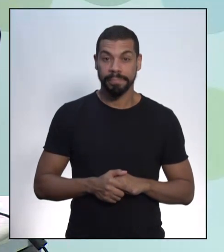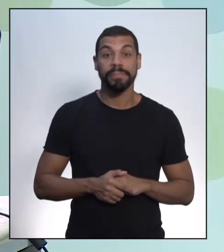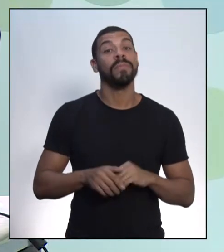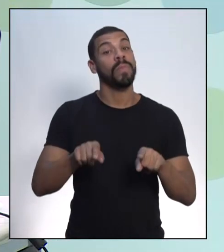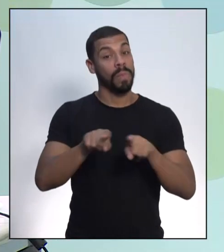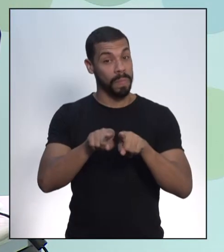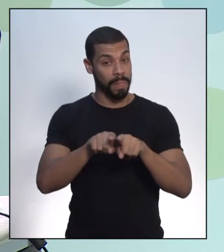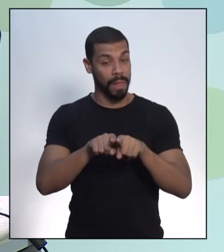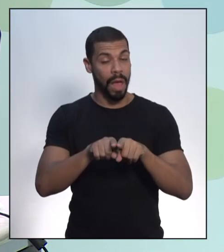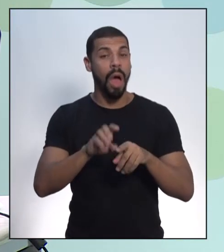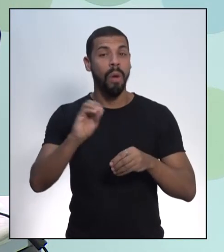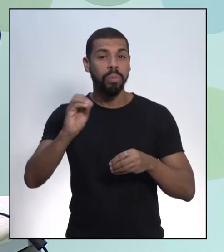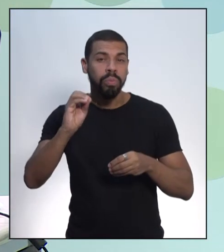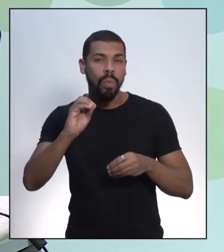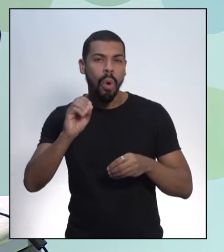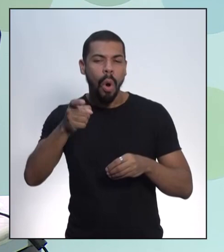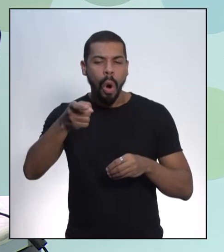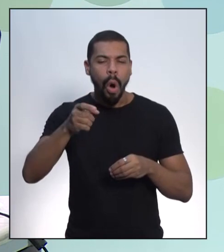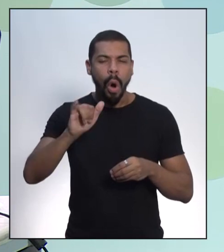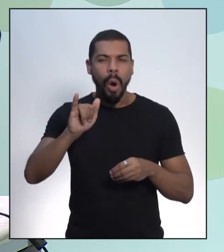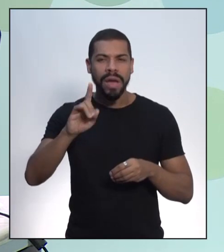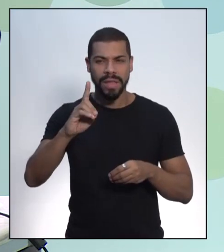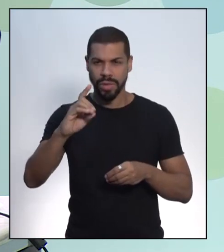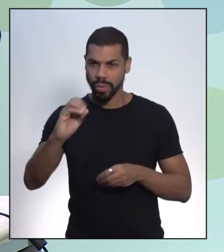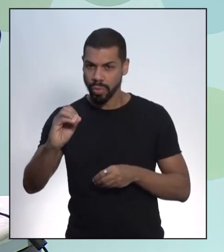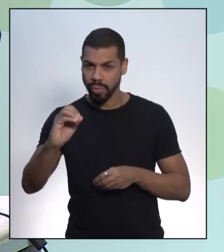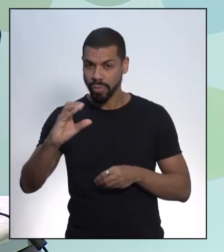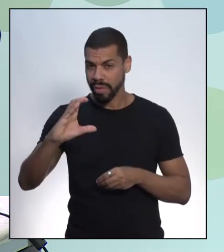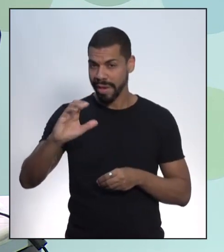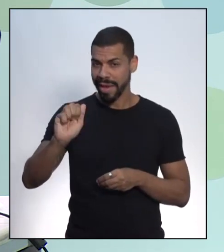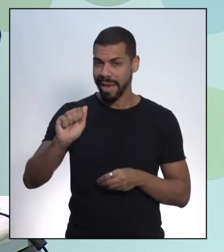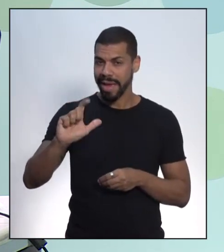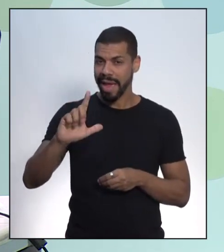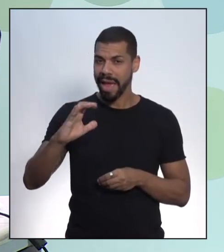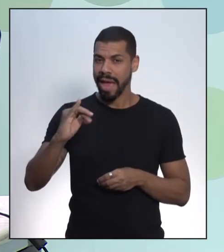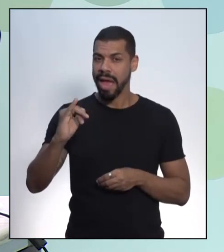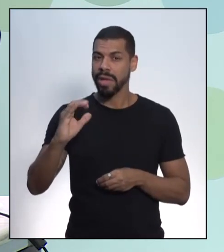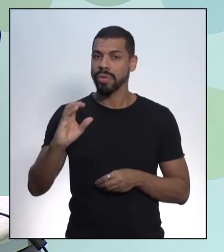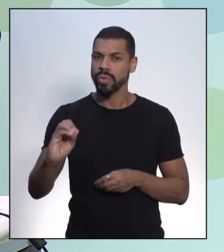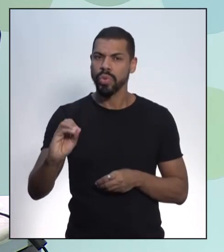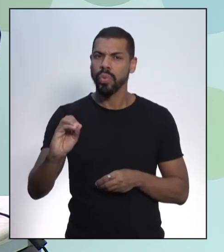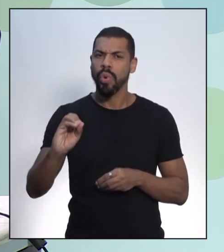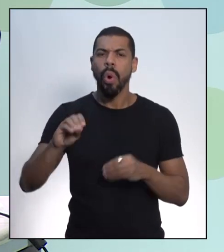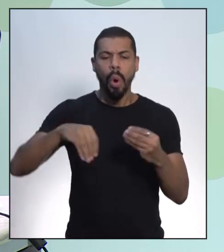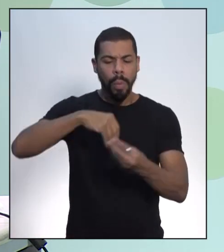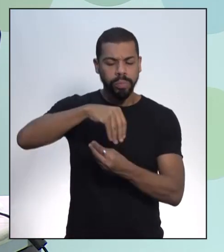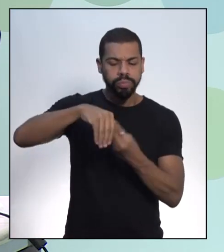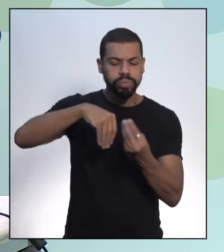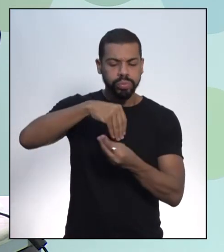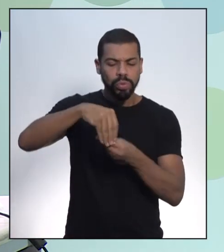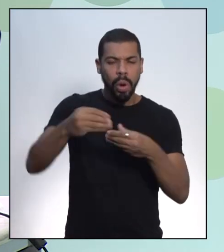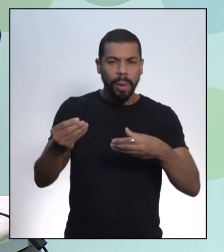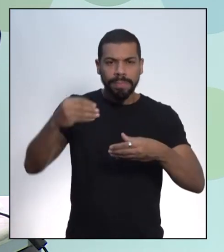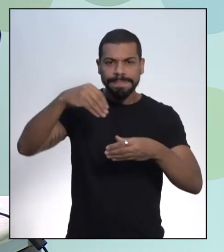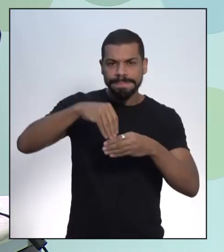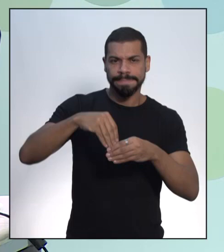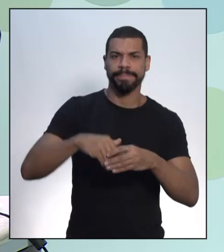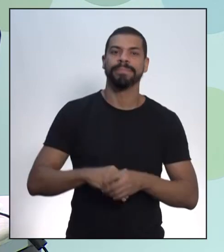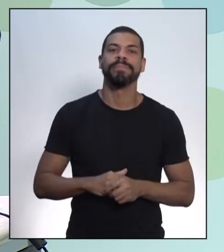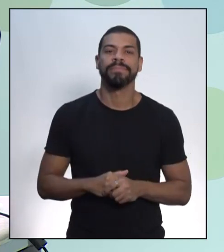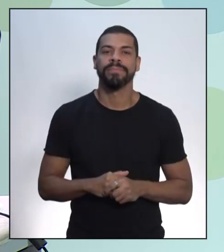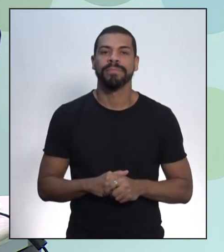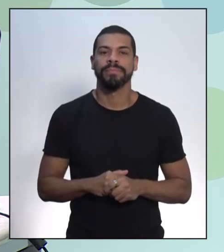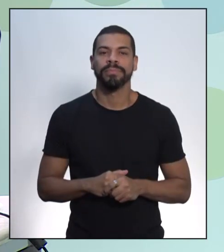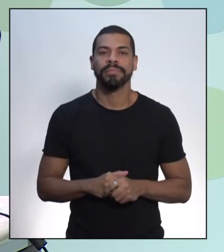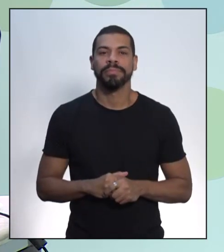óxido de cálcio, ele vai neutralizar a nossa solução, que foi formada a partir do sulfato de alumínio, que vai ser o nosso